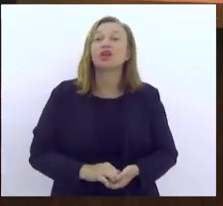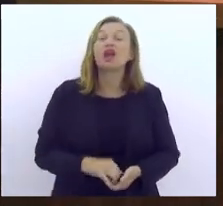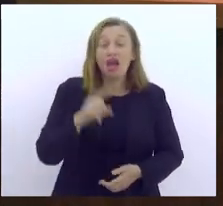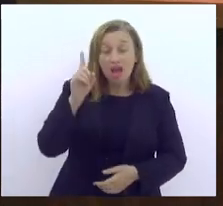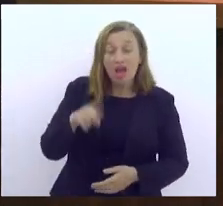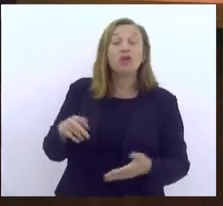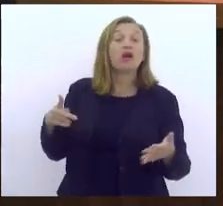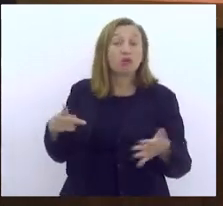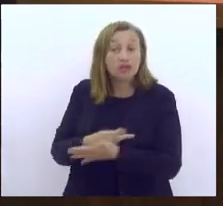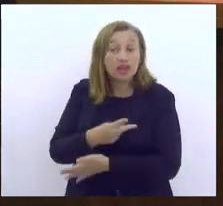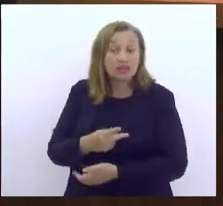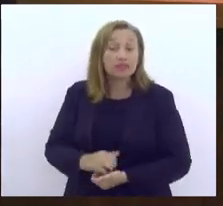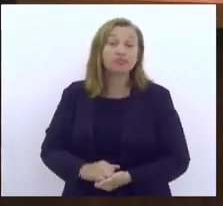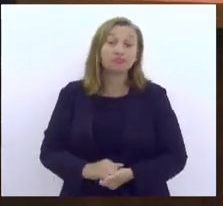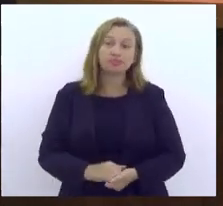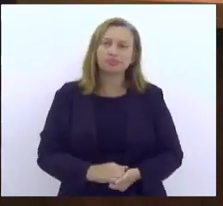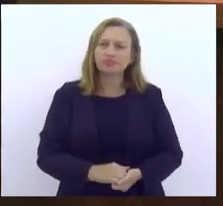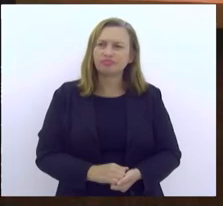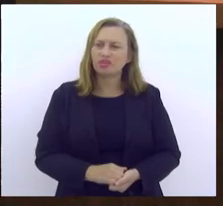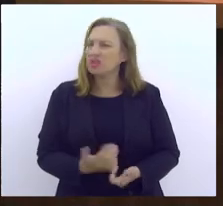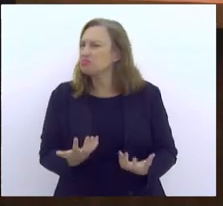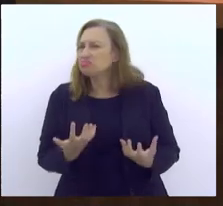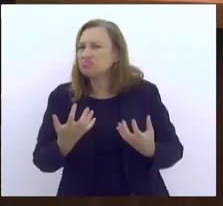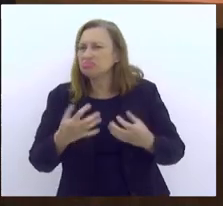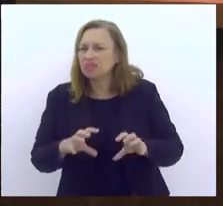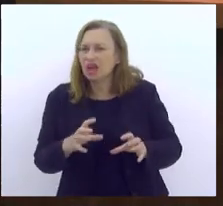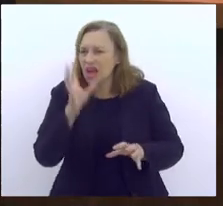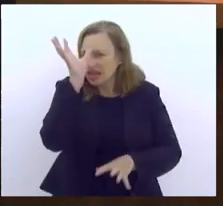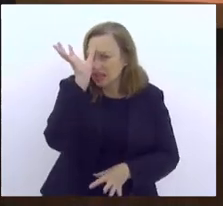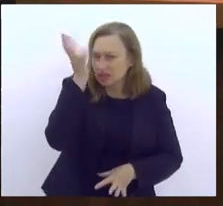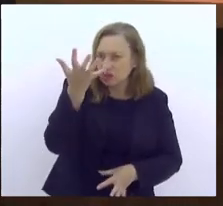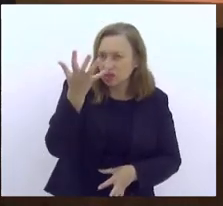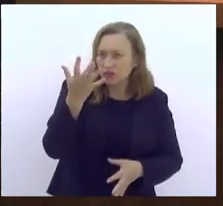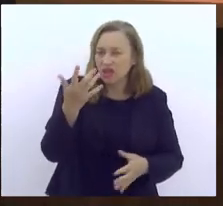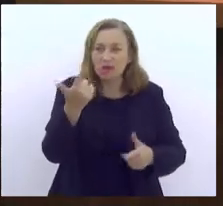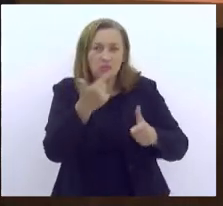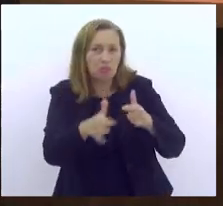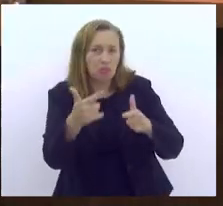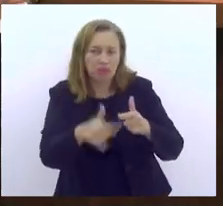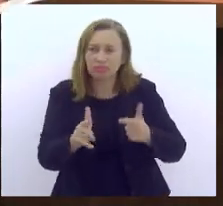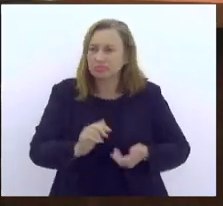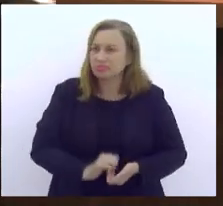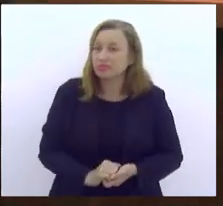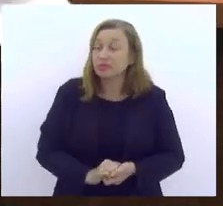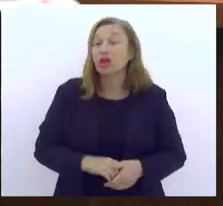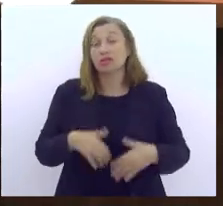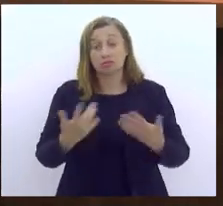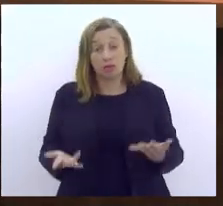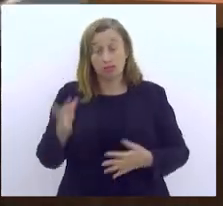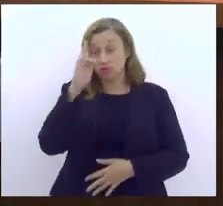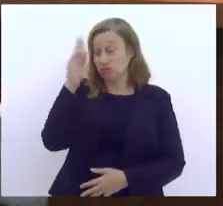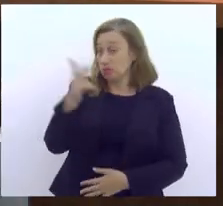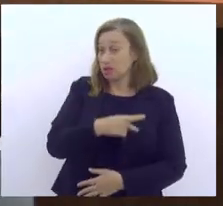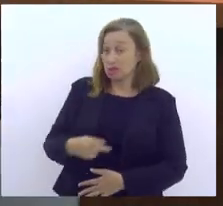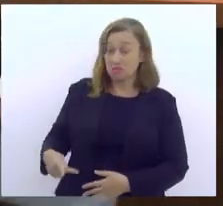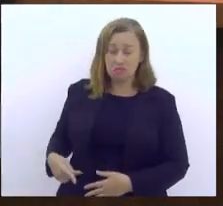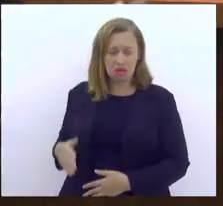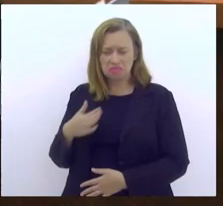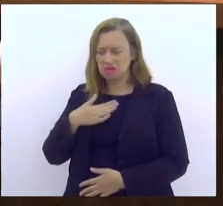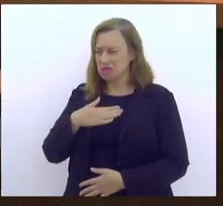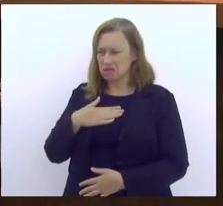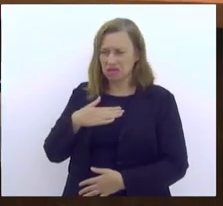que se patrocina. E não se quer resolver o problema. E aí, senhor presidente, para mim é